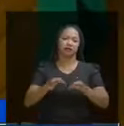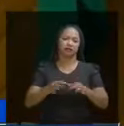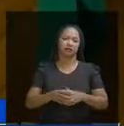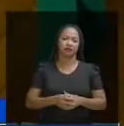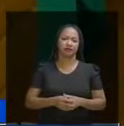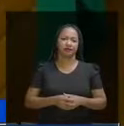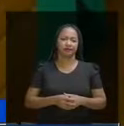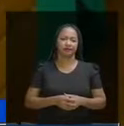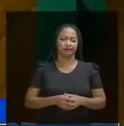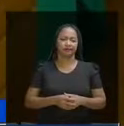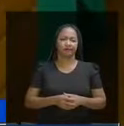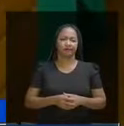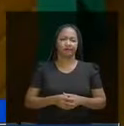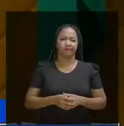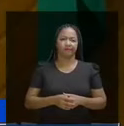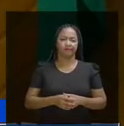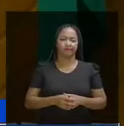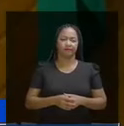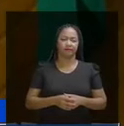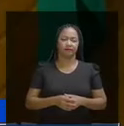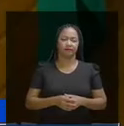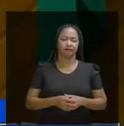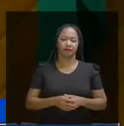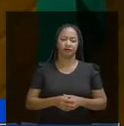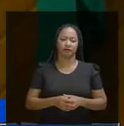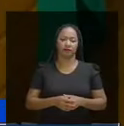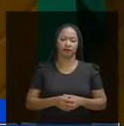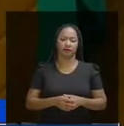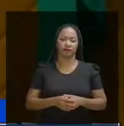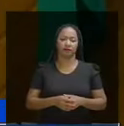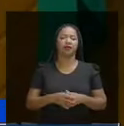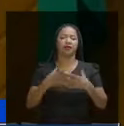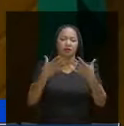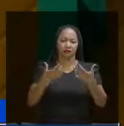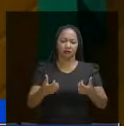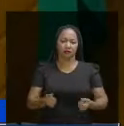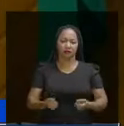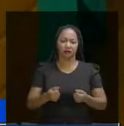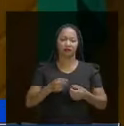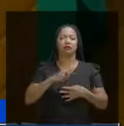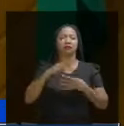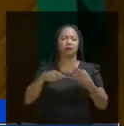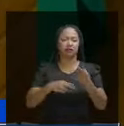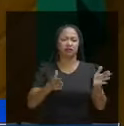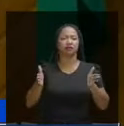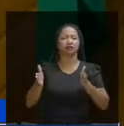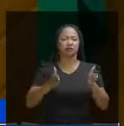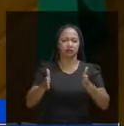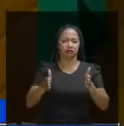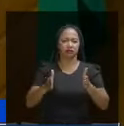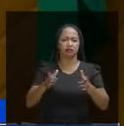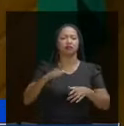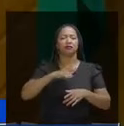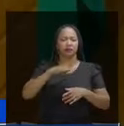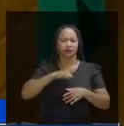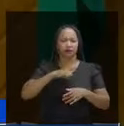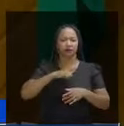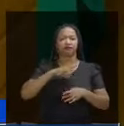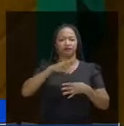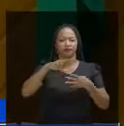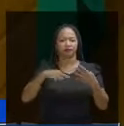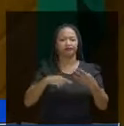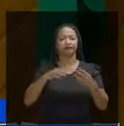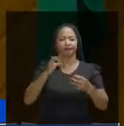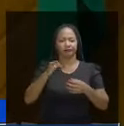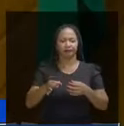Amapá, doutor Milton Júnior. Doutor Milton Júnior branco, de cabelos castanhos escuros, curtos, curtíssimos na laterais, usa óculos de armação escura, tem barba